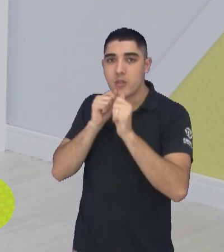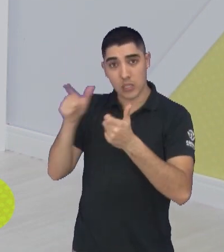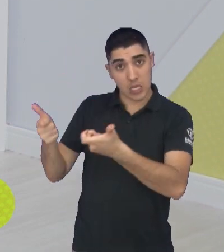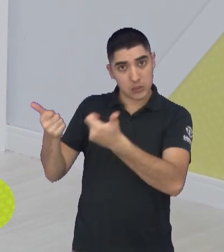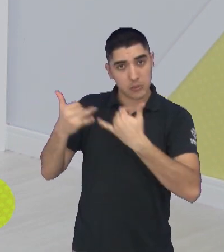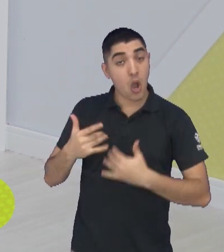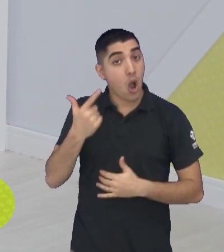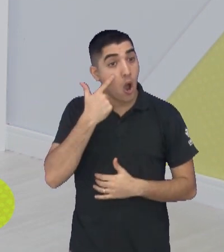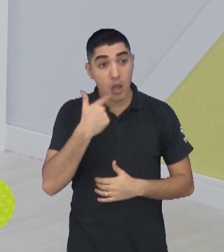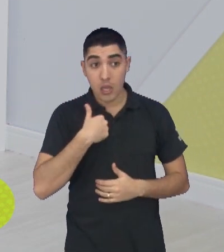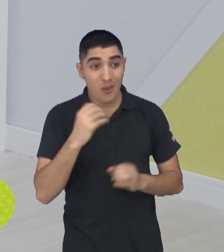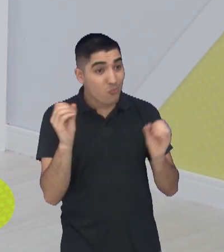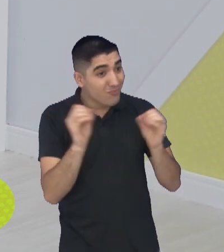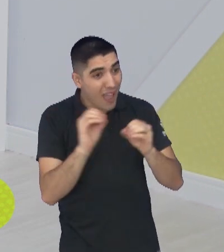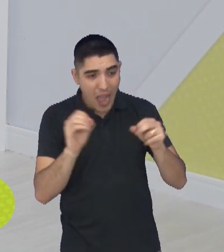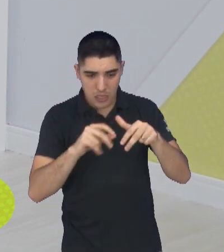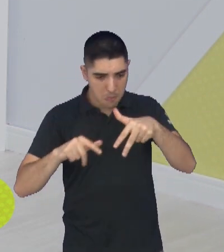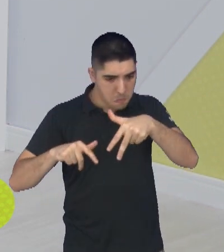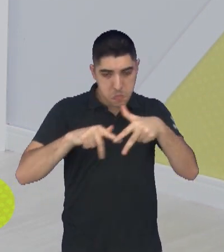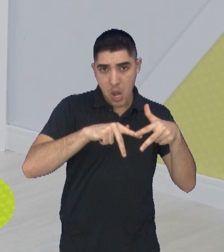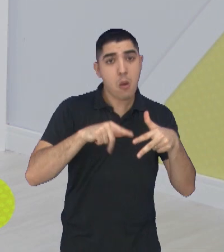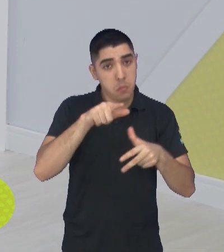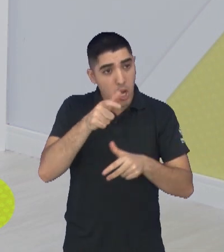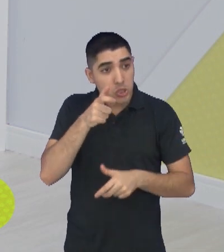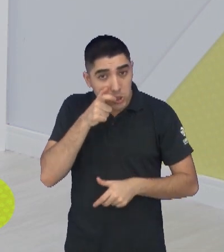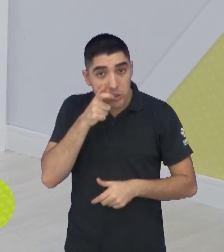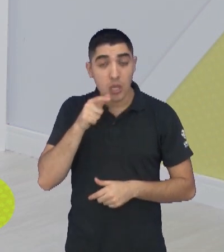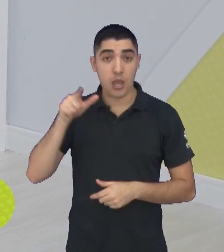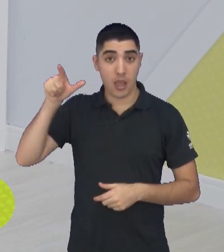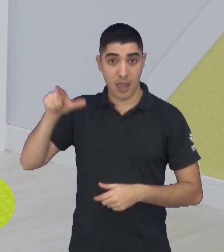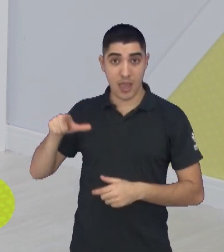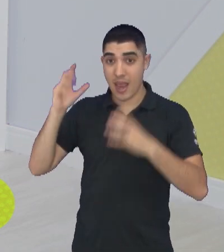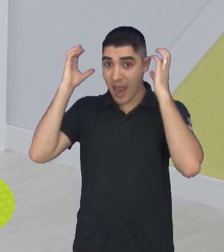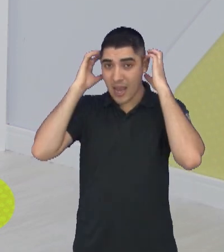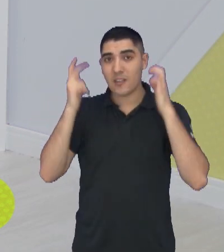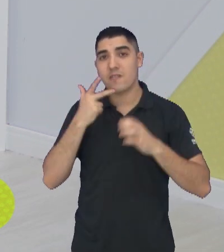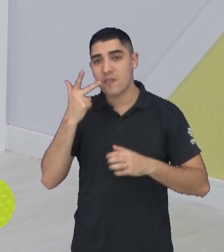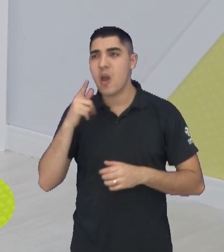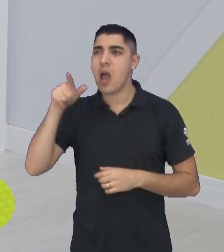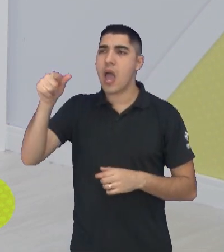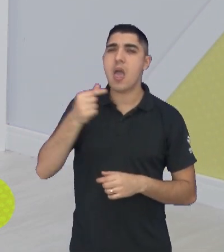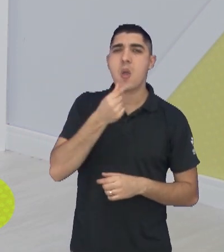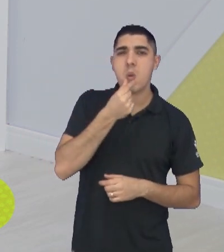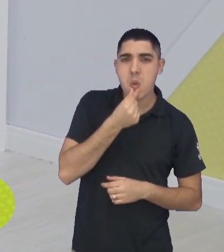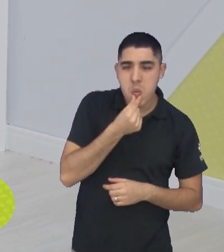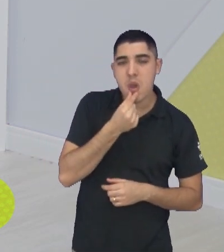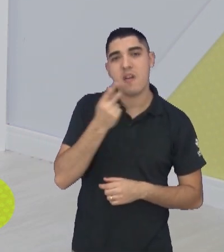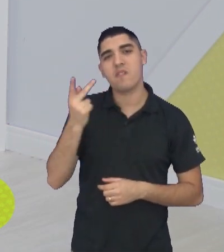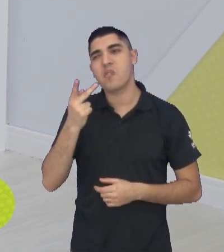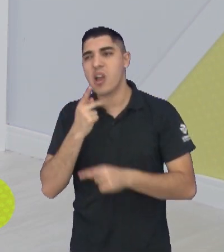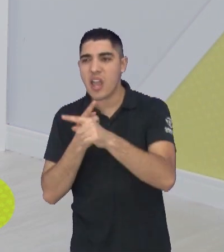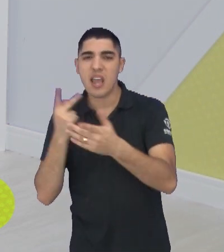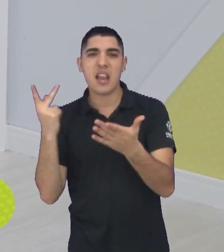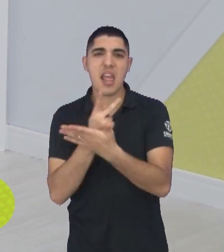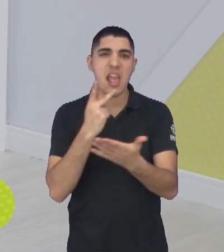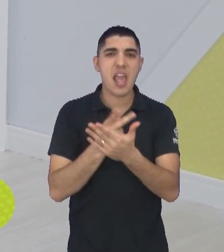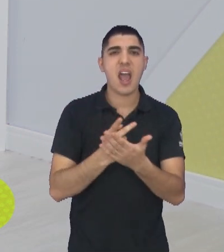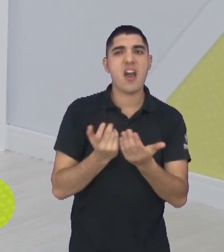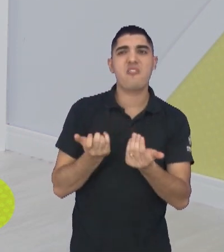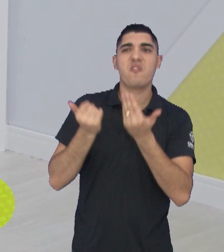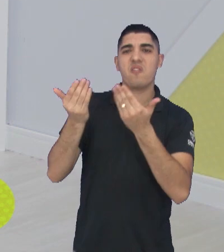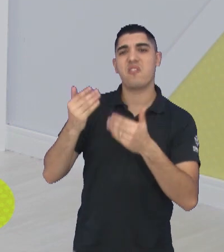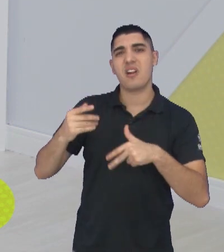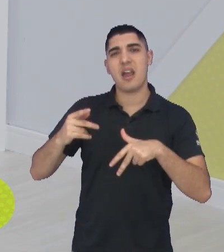disse: olha, não toquei, não fiz pênalti, você pode olhar e tudo mais. Na rádio não. Na rádio ele deu entrevista, o árbitro não deu a falta lá, e veio dar aqui, não sei o